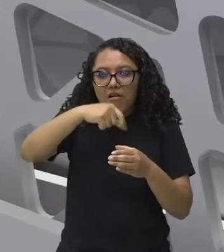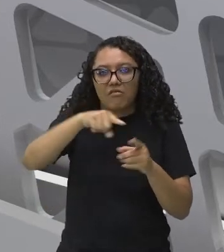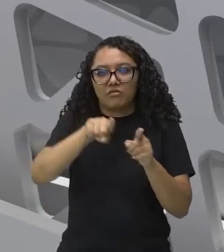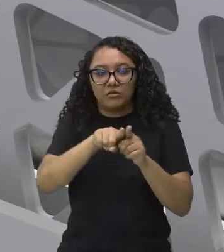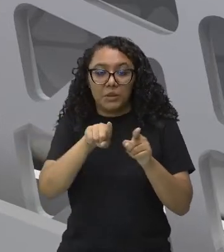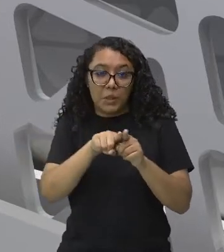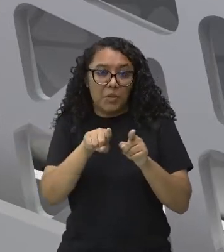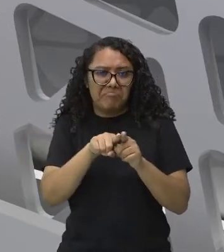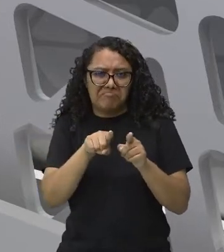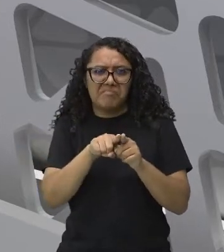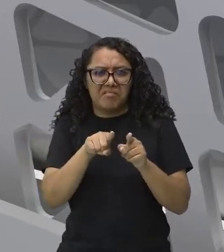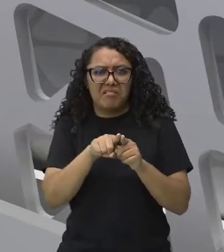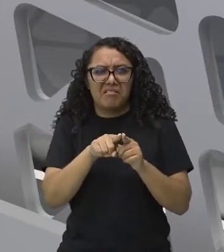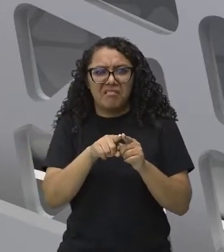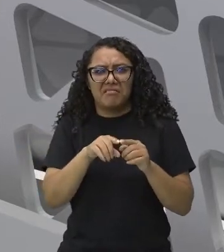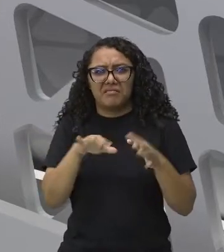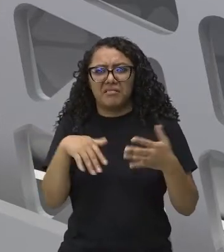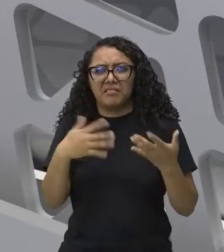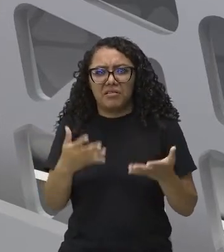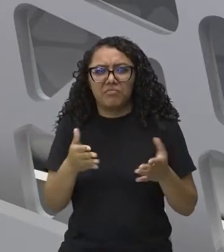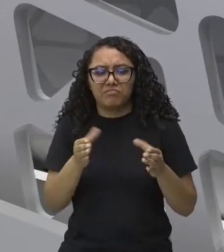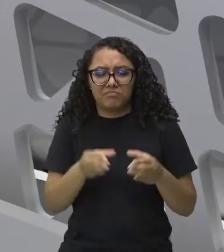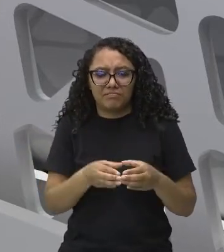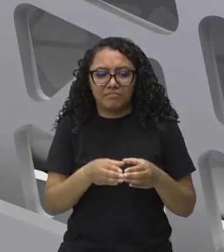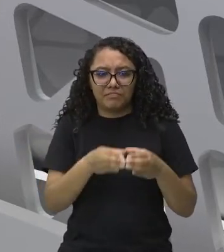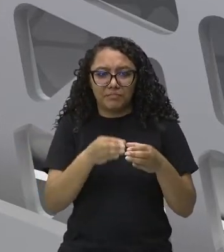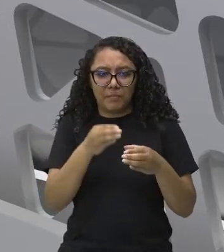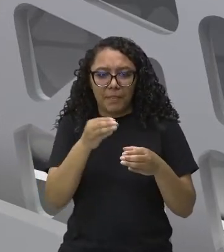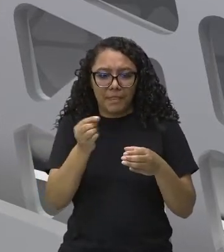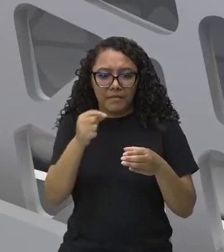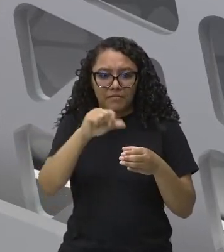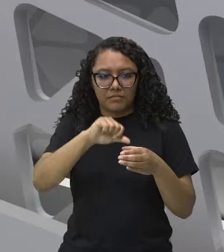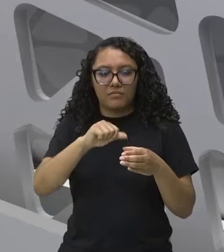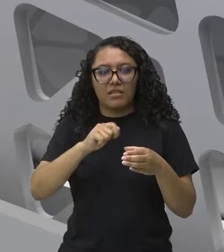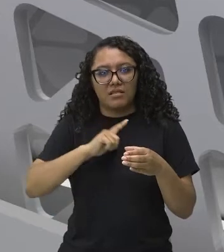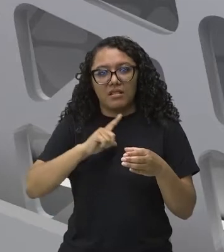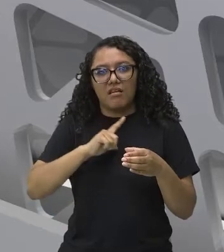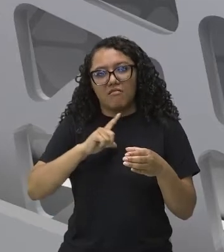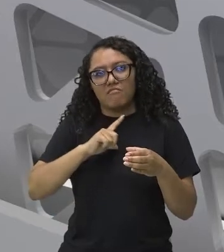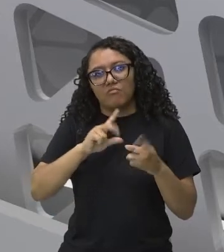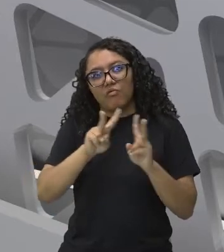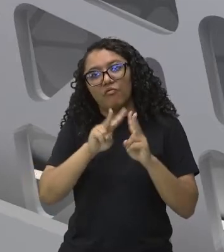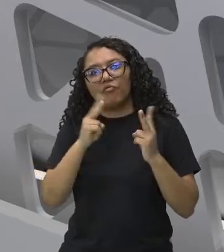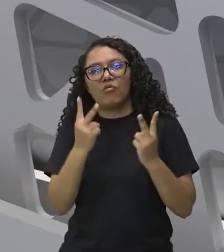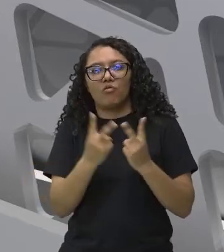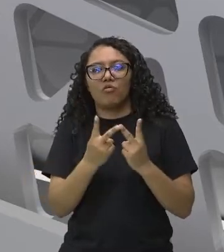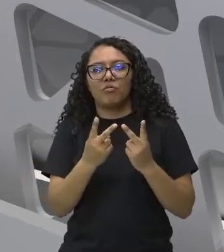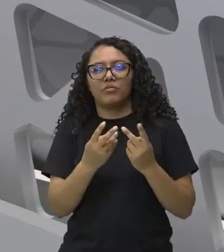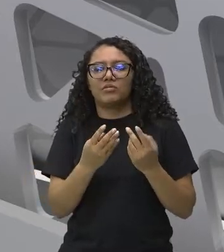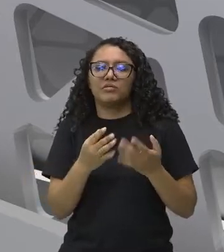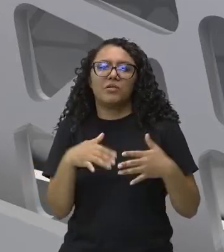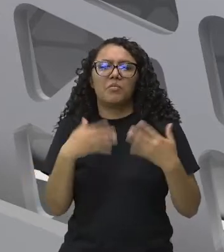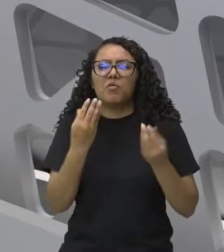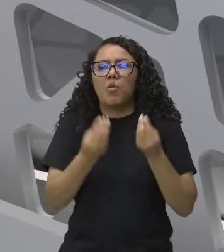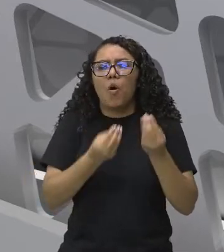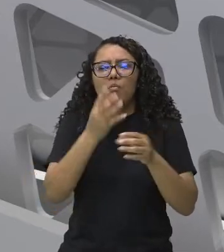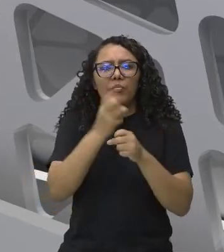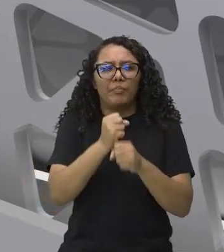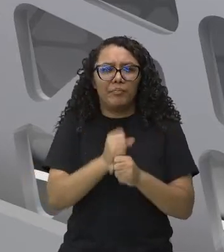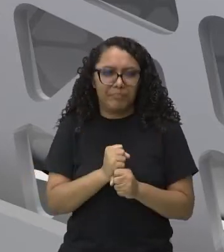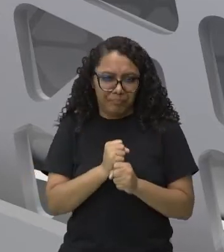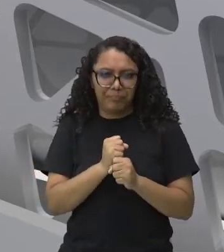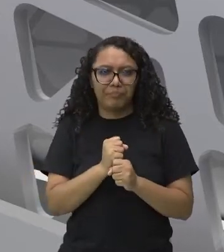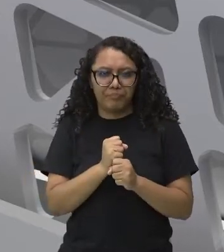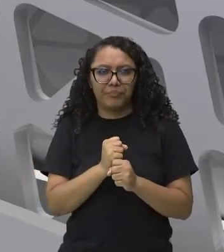E esse armazenamento, ele tem uma capacidade, né? Como é que a gente faz para calcular essa capacidade?